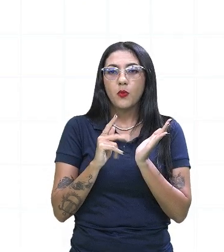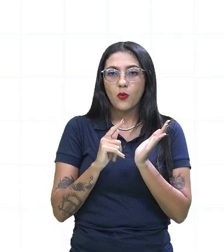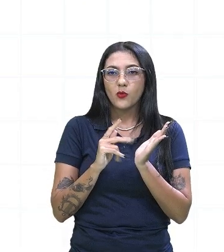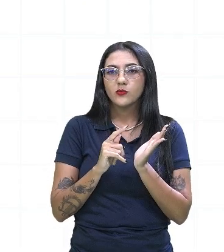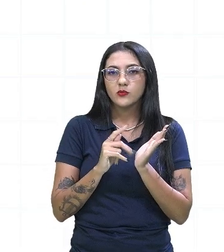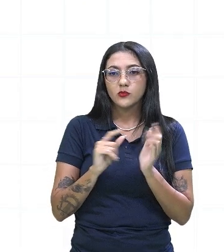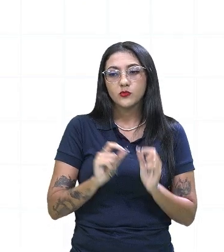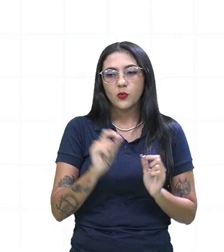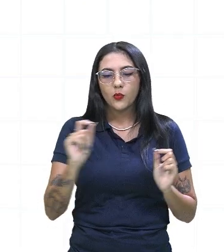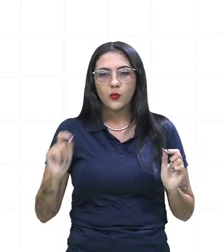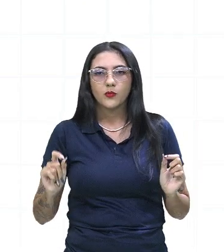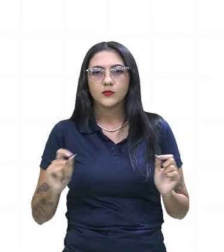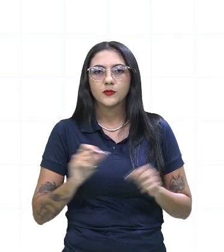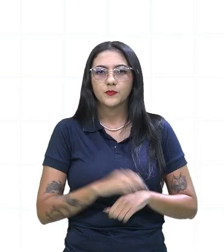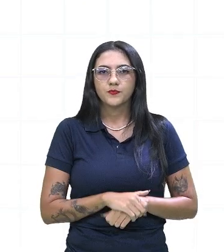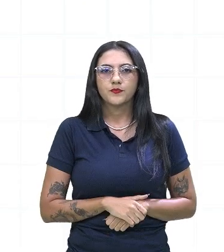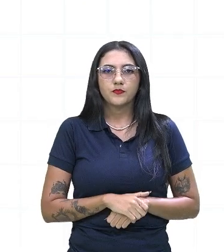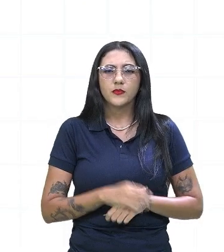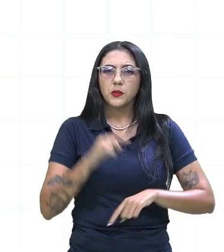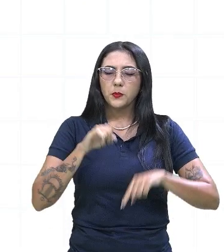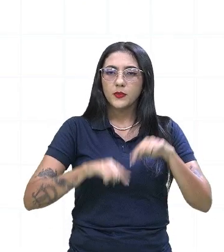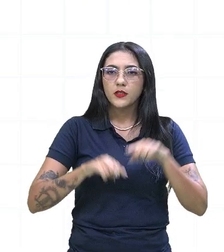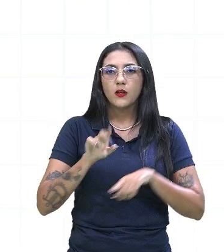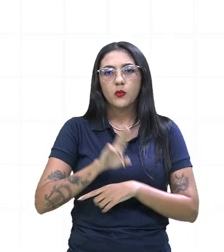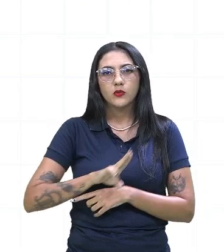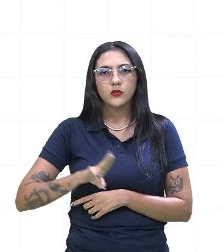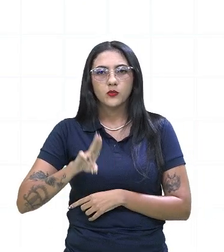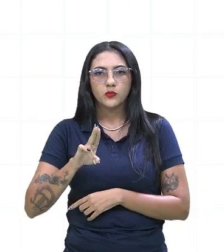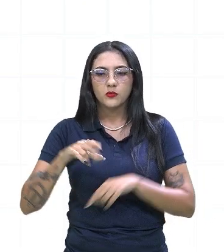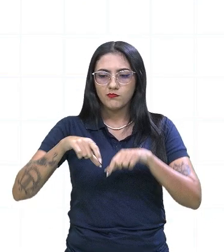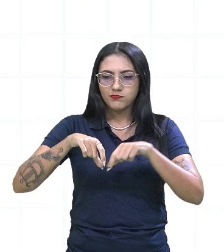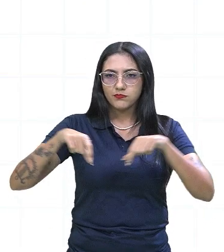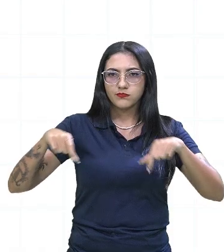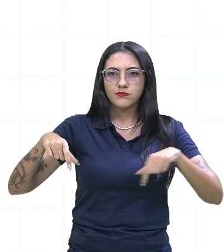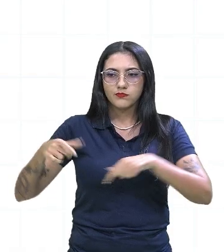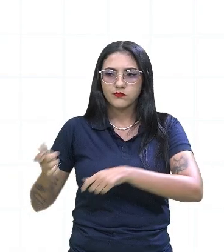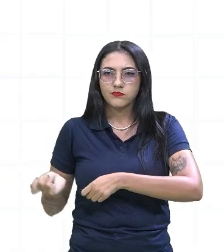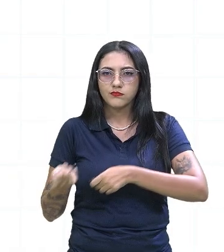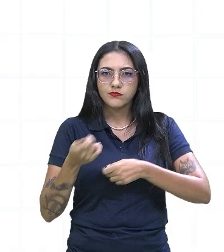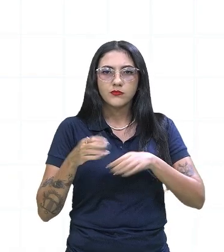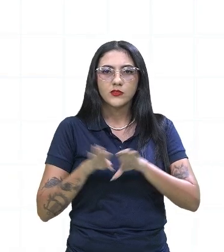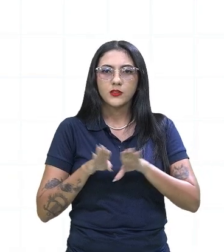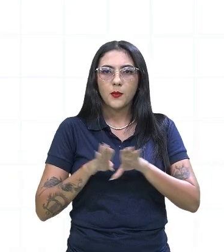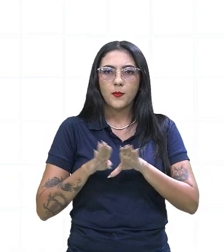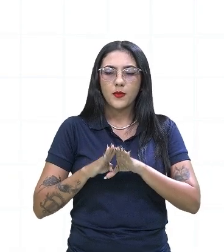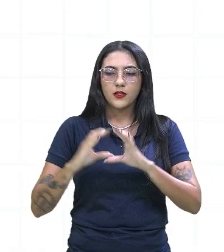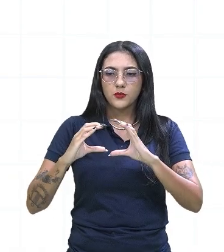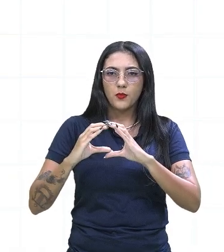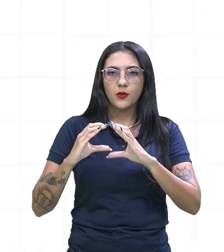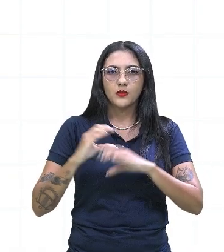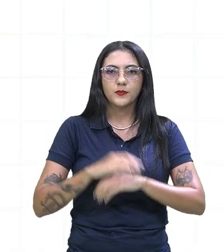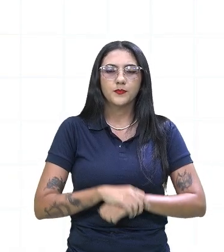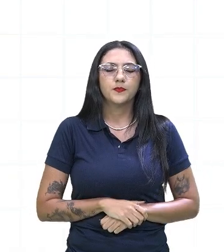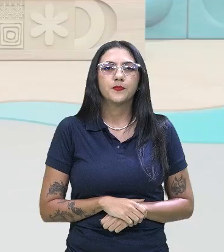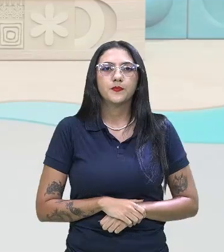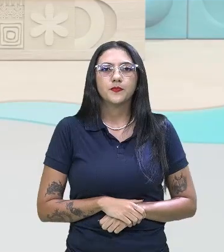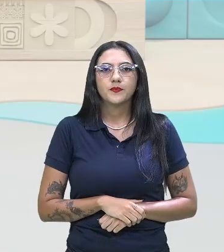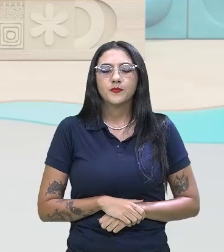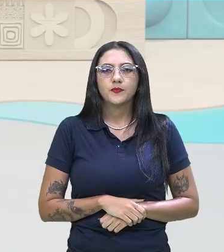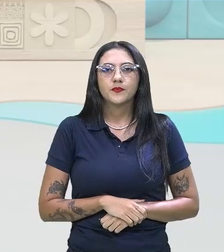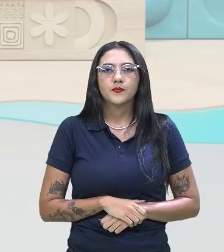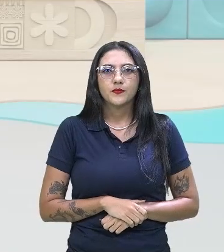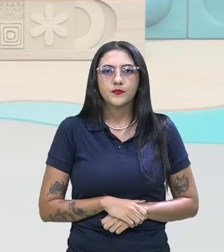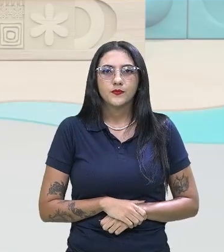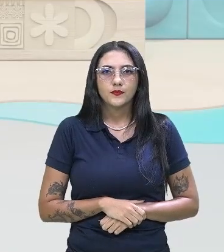adversária. Equipamentos utilizados são os tacos e bola. Então vamos observar aqui